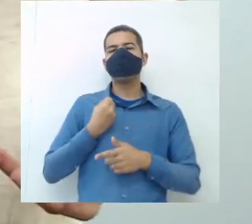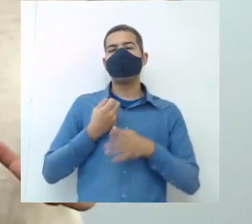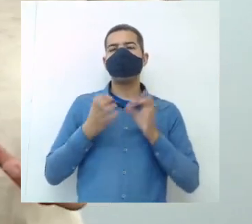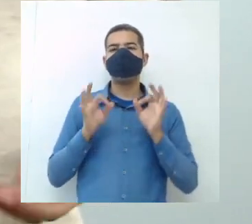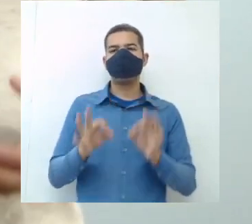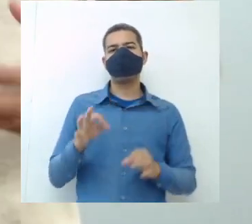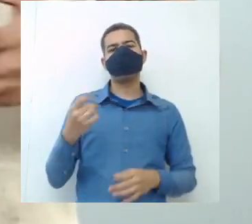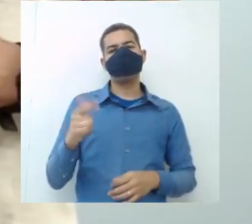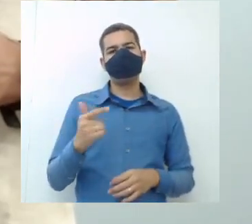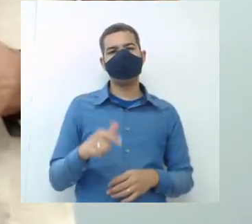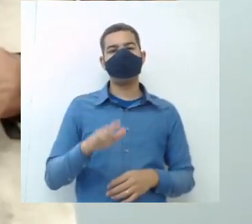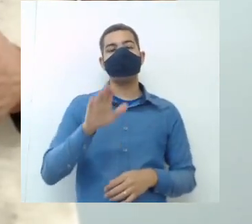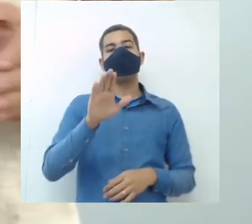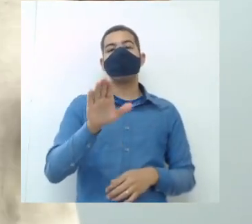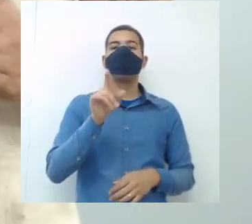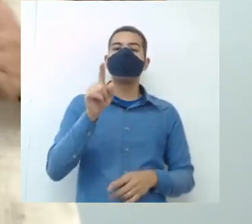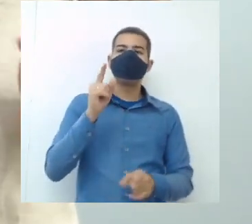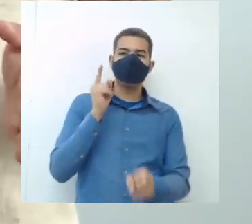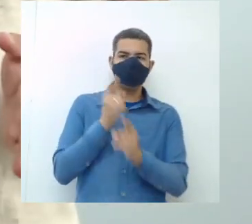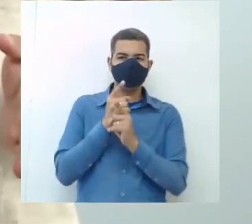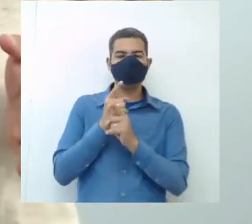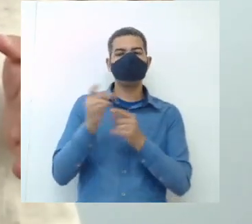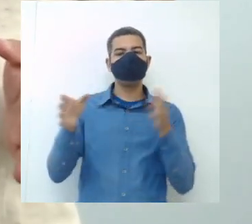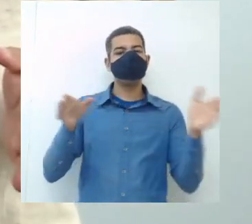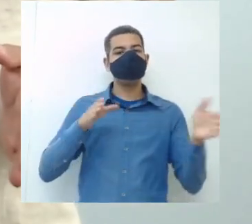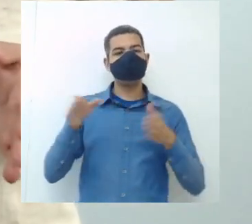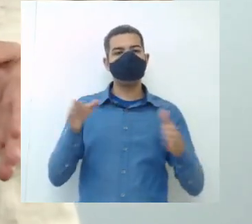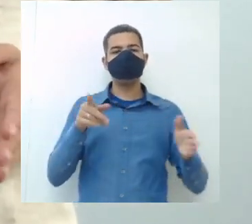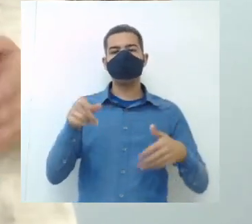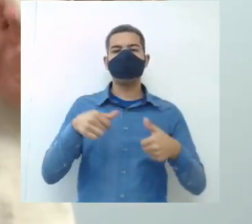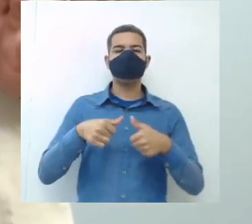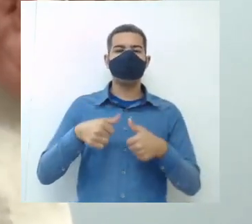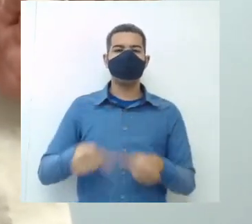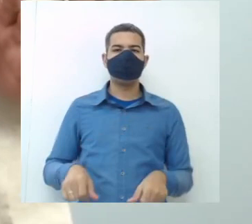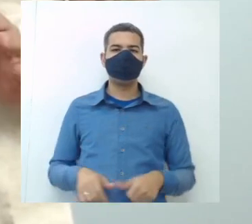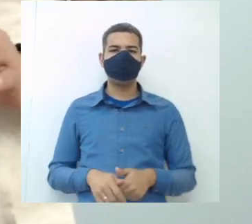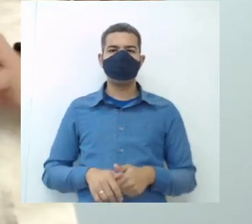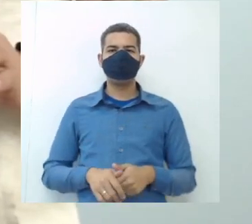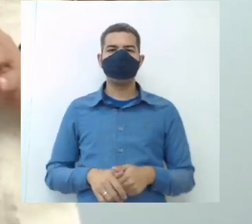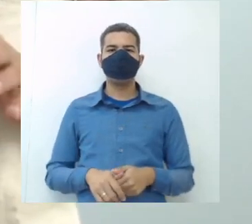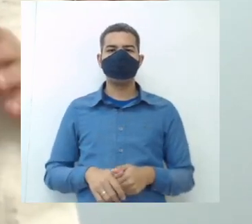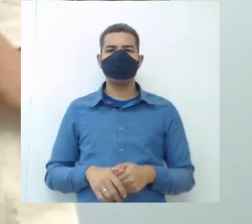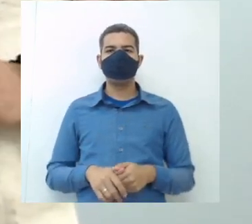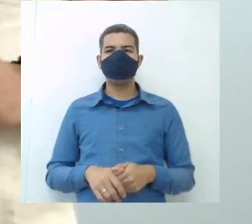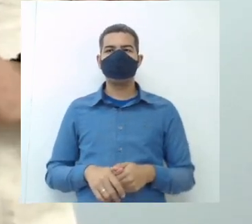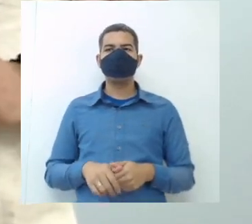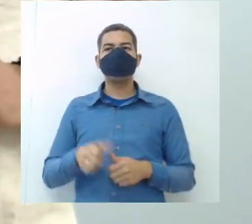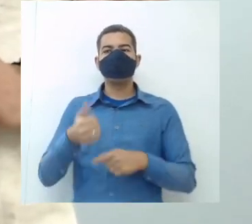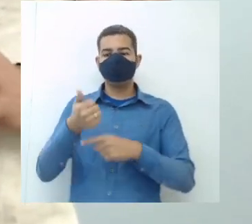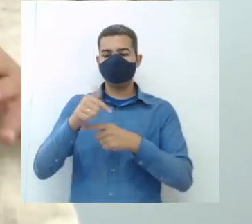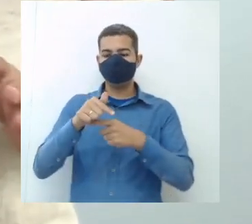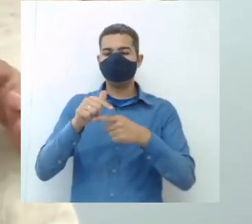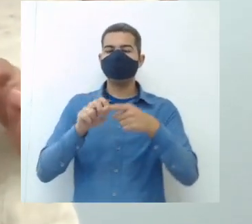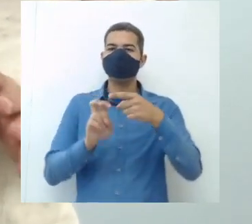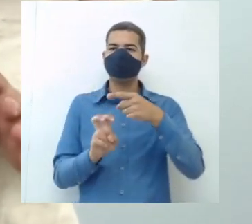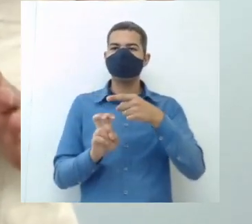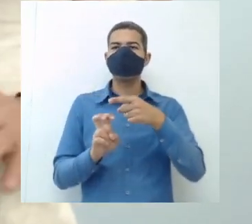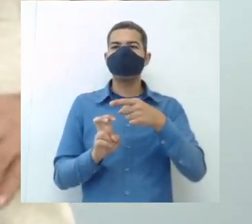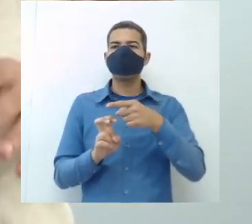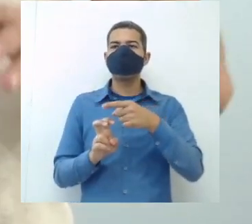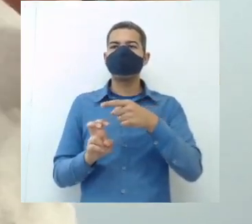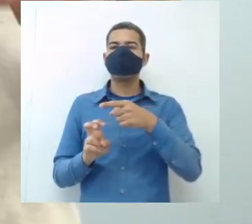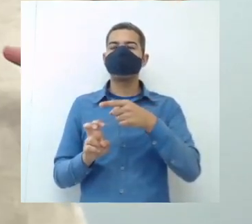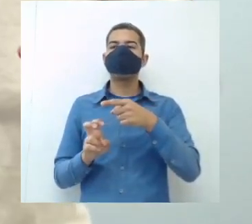exato, claro, né? Mas você vai encontrar o intervalo em que ele fica, tá? Presta bem atenção. Esse 17 sobre 5 é um exemplo,